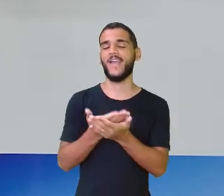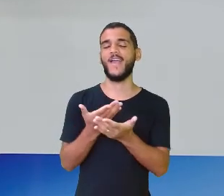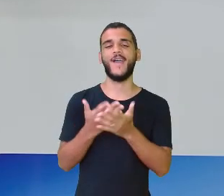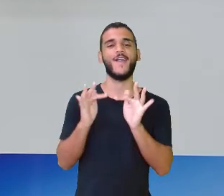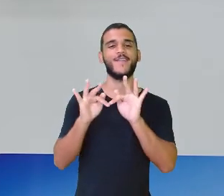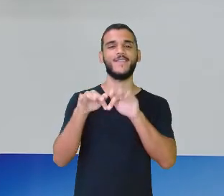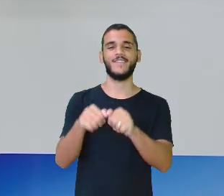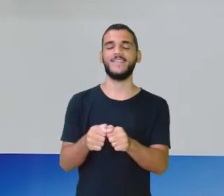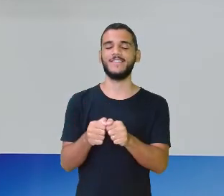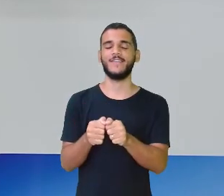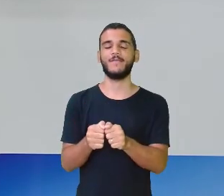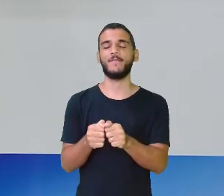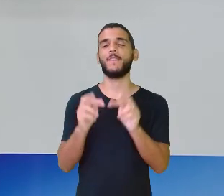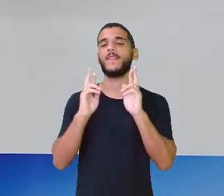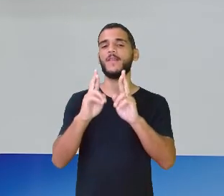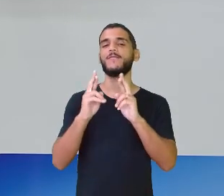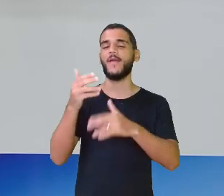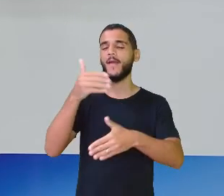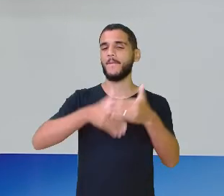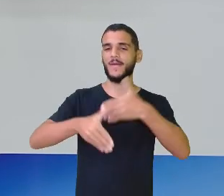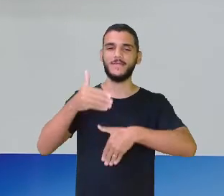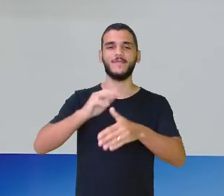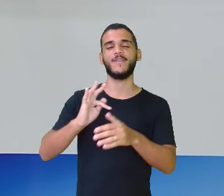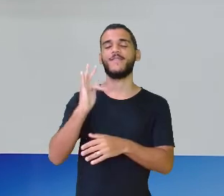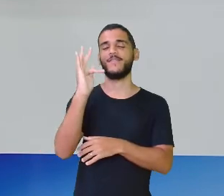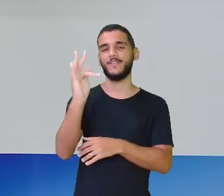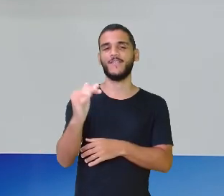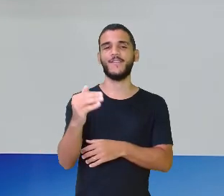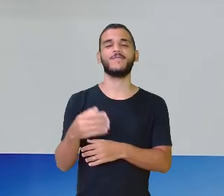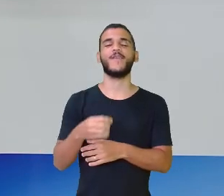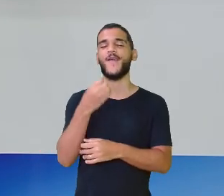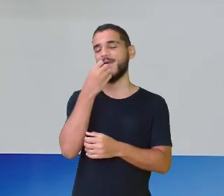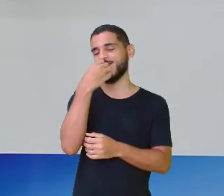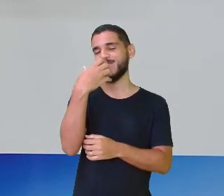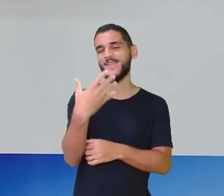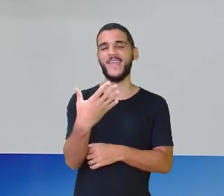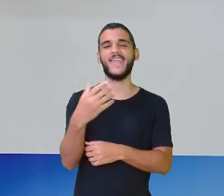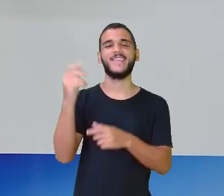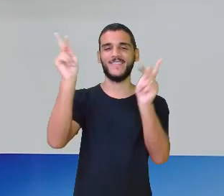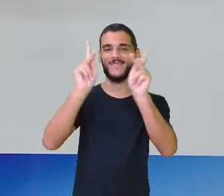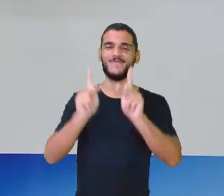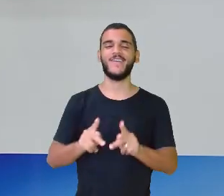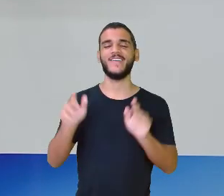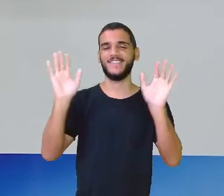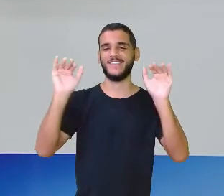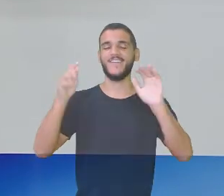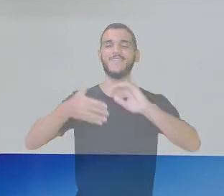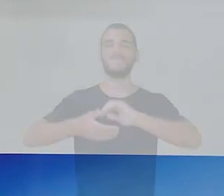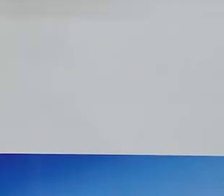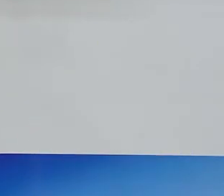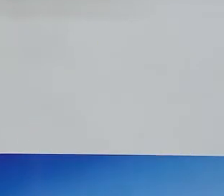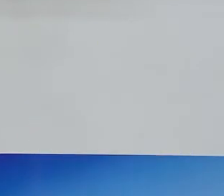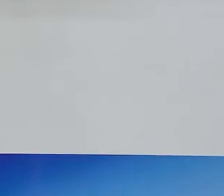ao fim, mas eu conto com a sua participação em breve. Fiquem bem, fiquem em paz. Tchau, tchau.